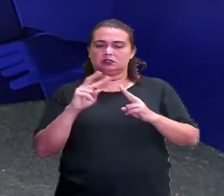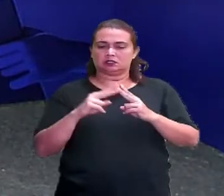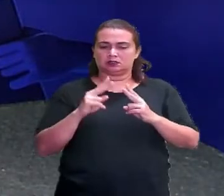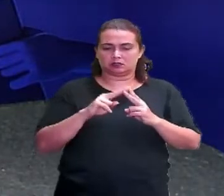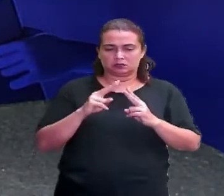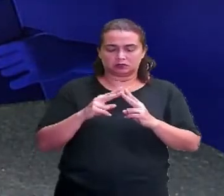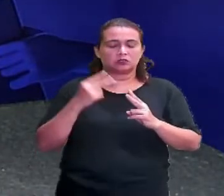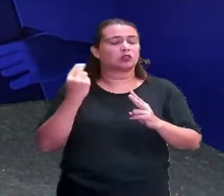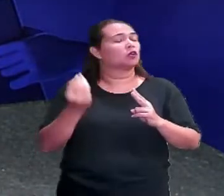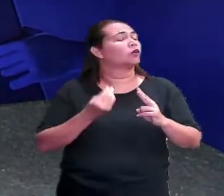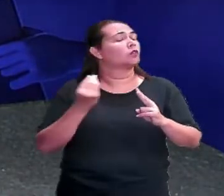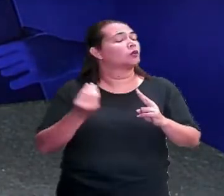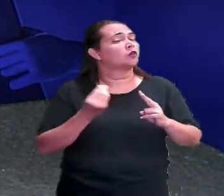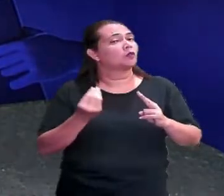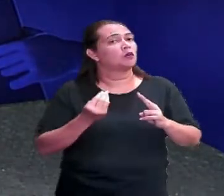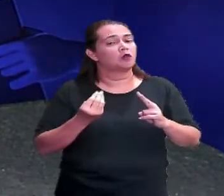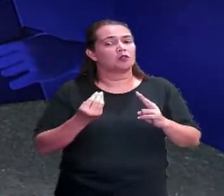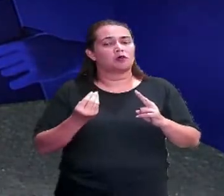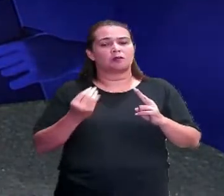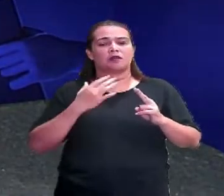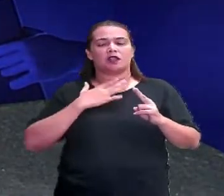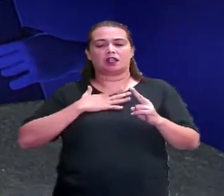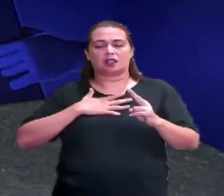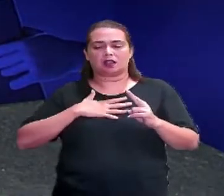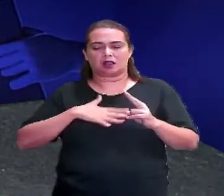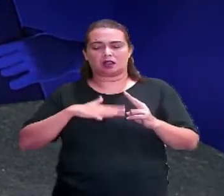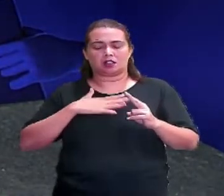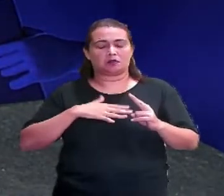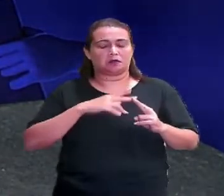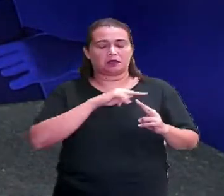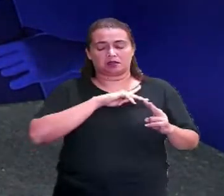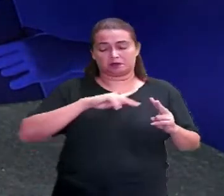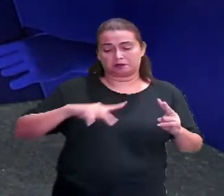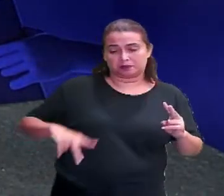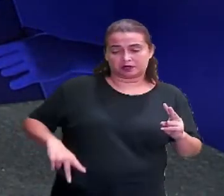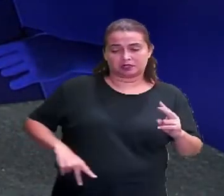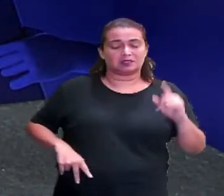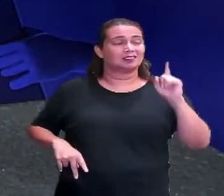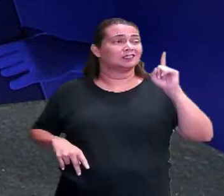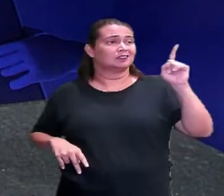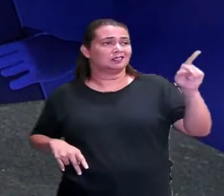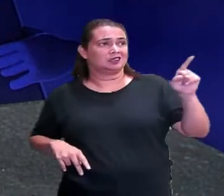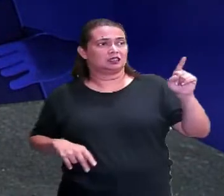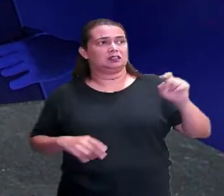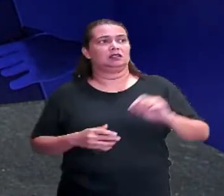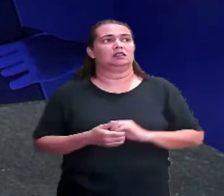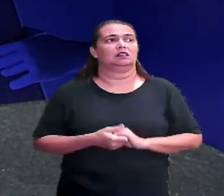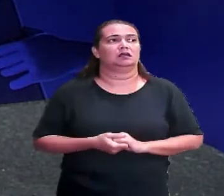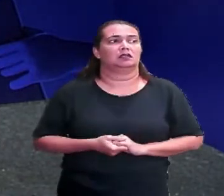né, de tentar acalmar o Vladimir Putin, né, e de alguma maneira